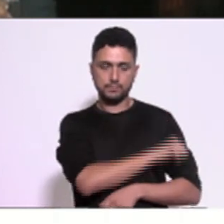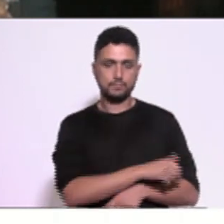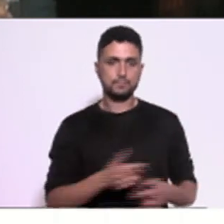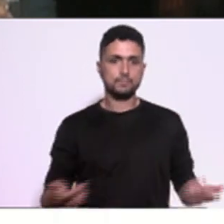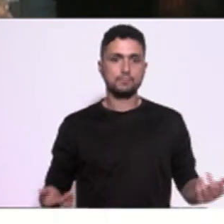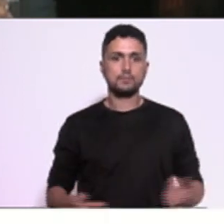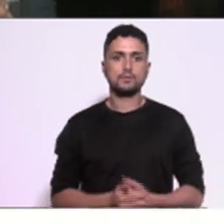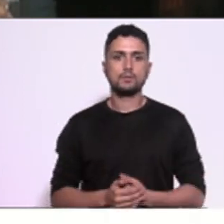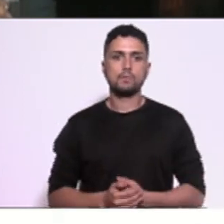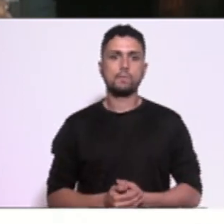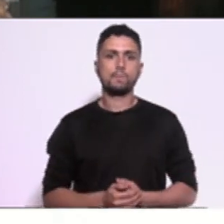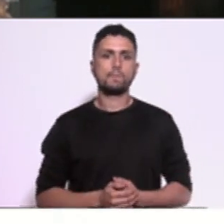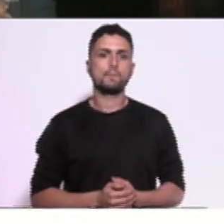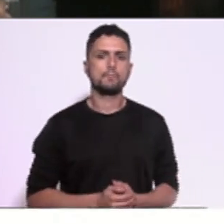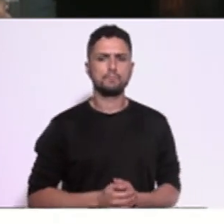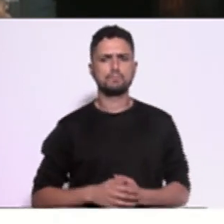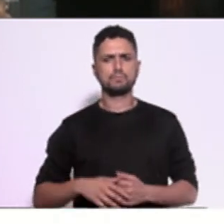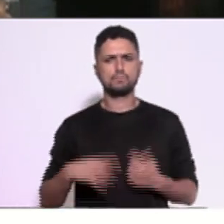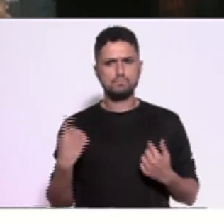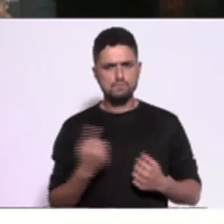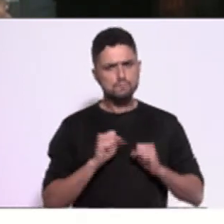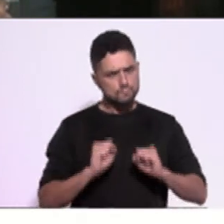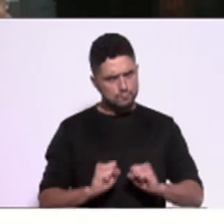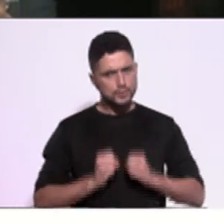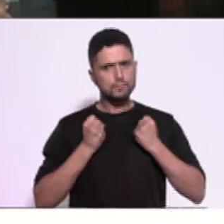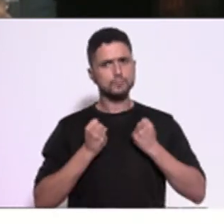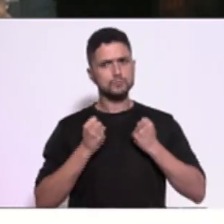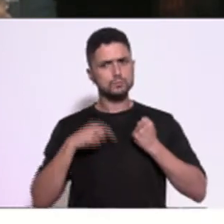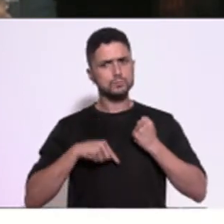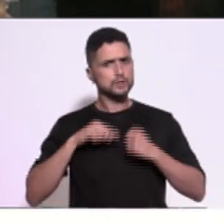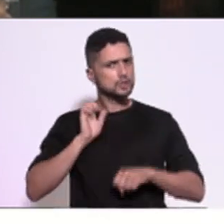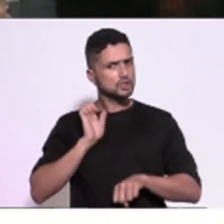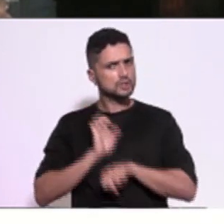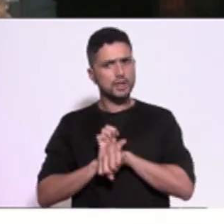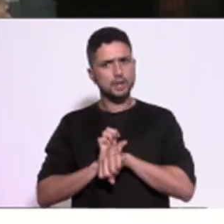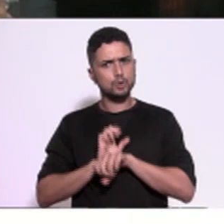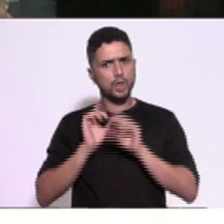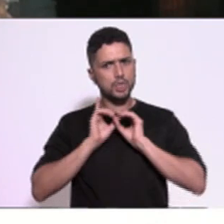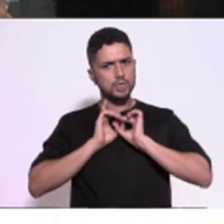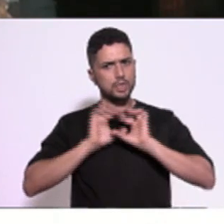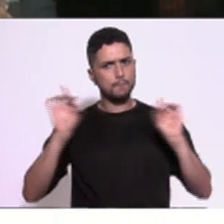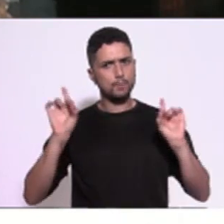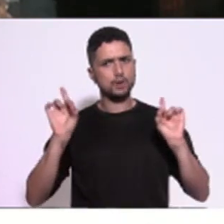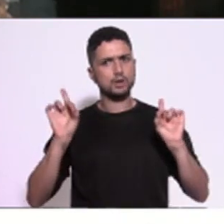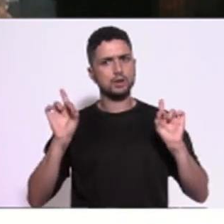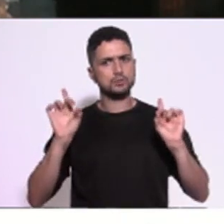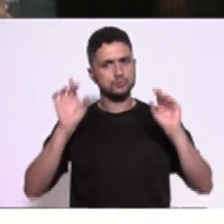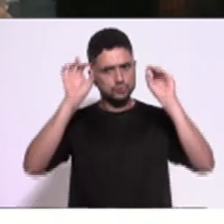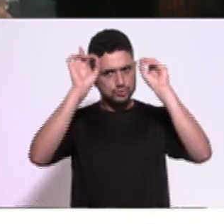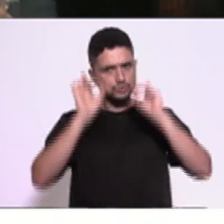defensores intransigentes do Estado Democrático de Direito.